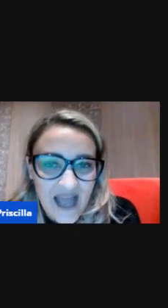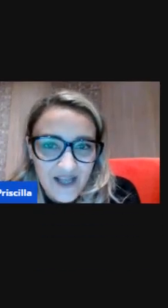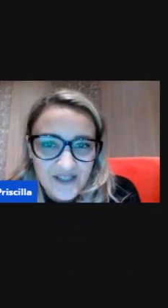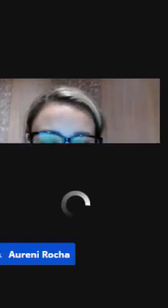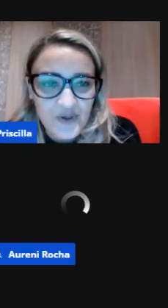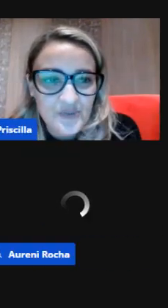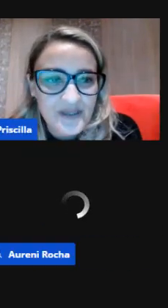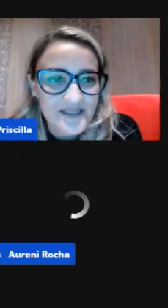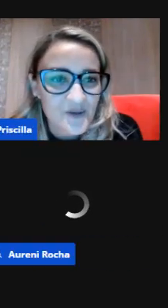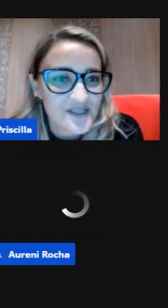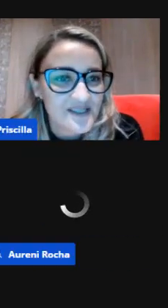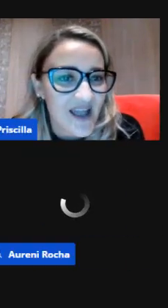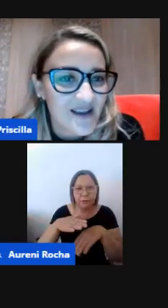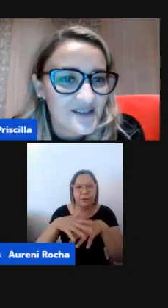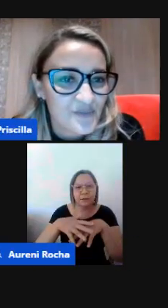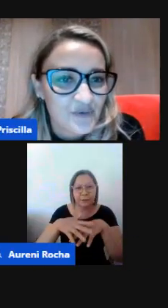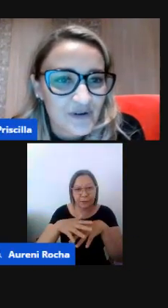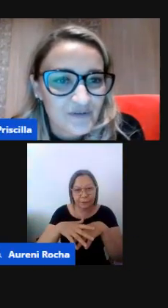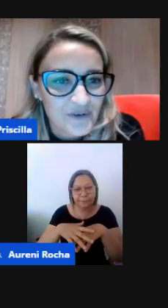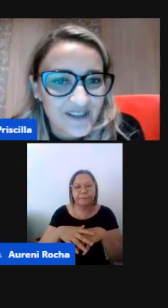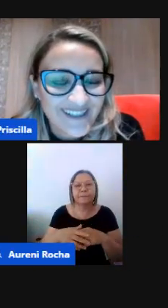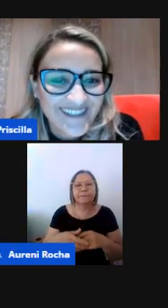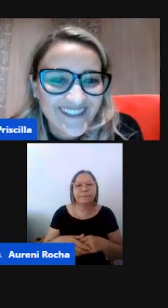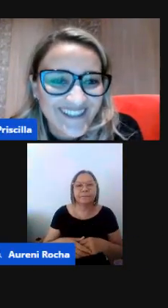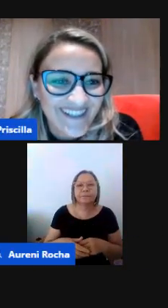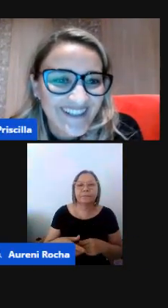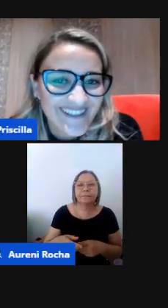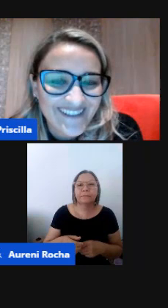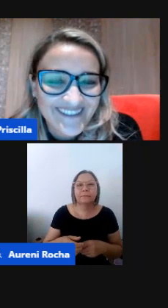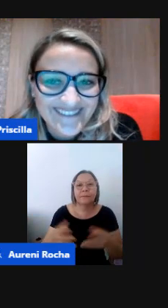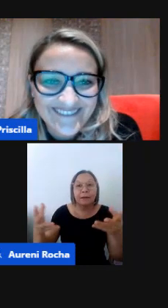possibilidades. Pode passar os slides, por favor.